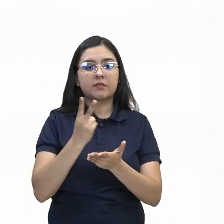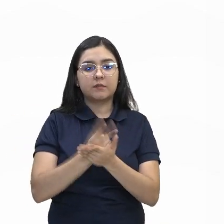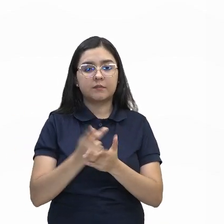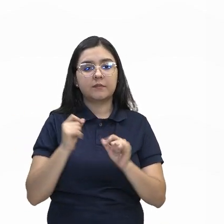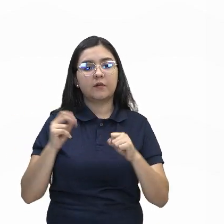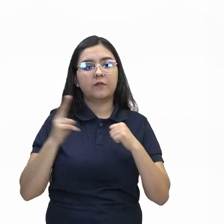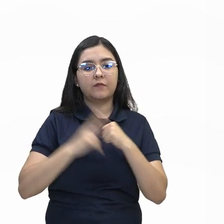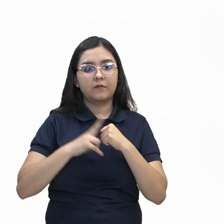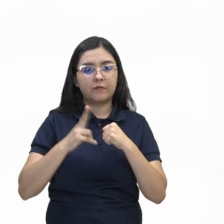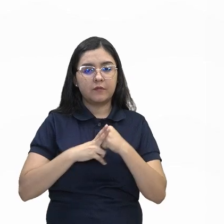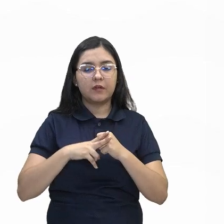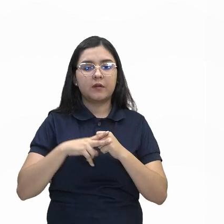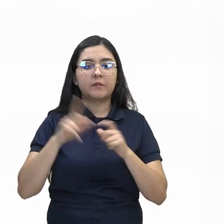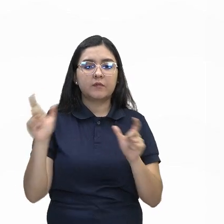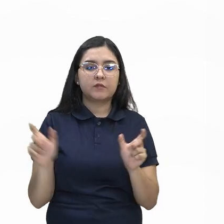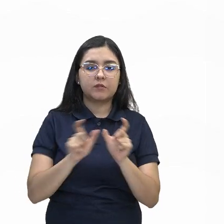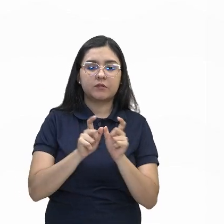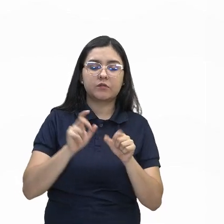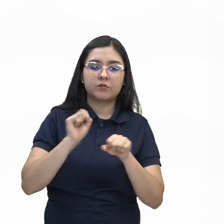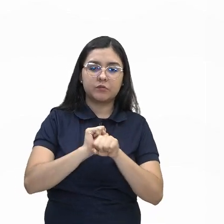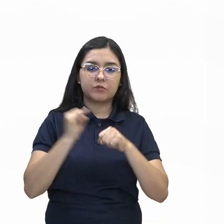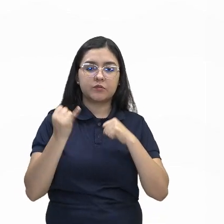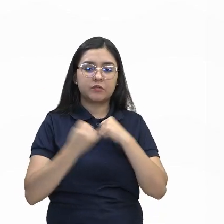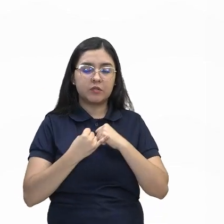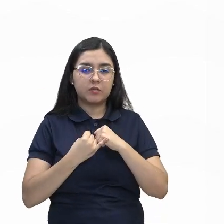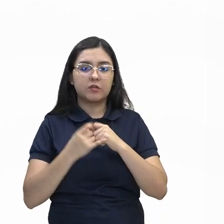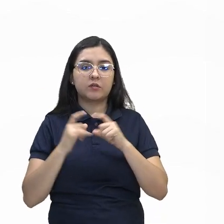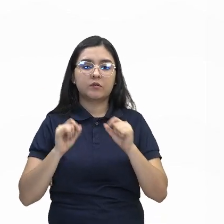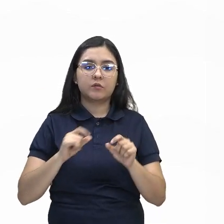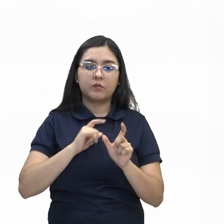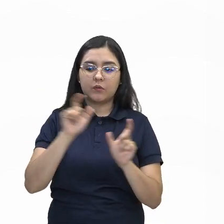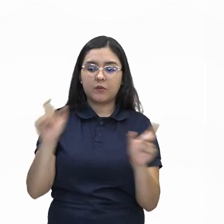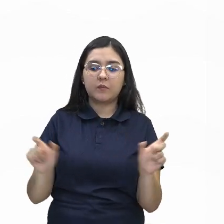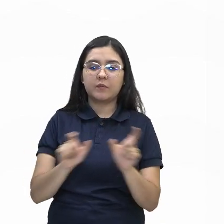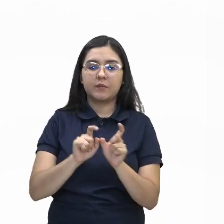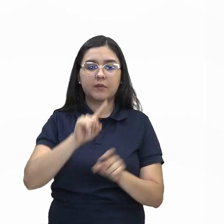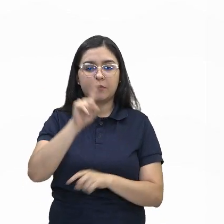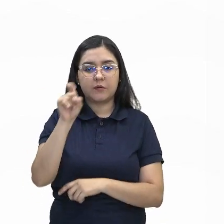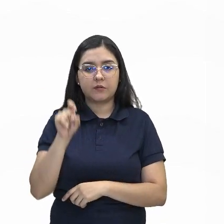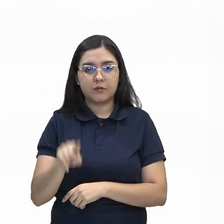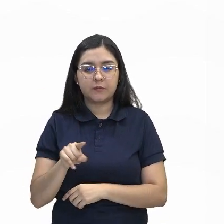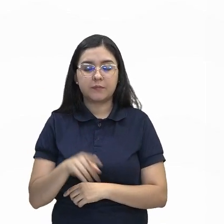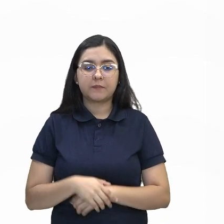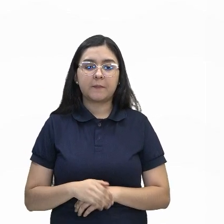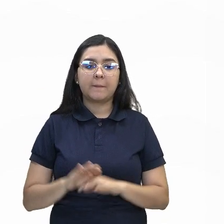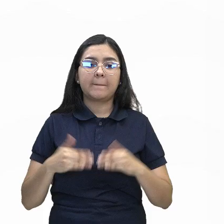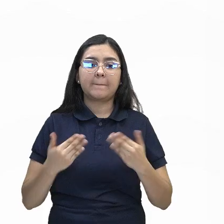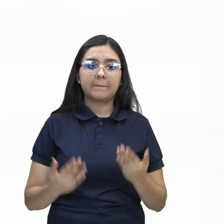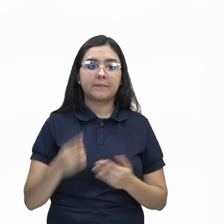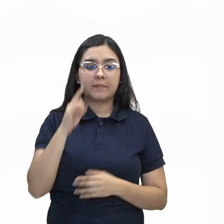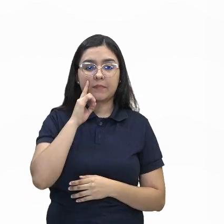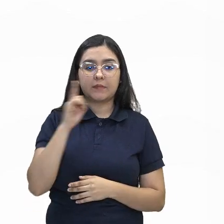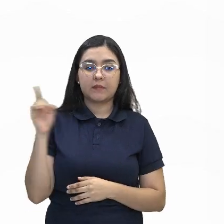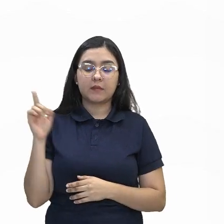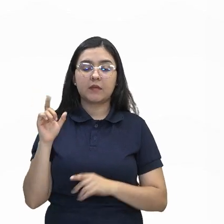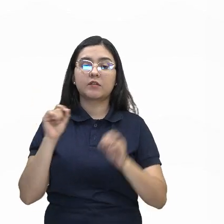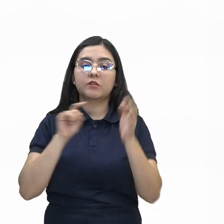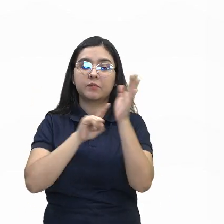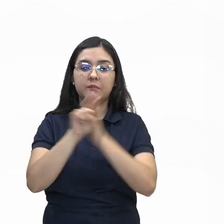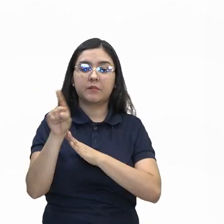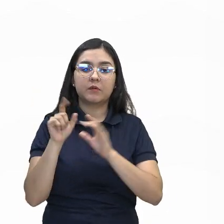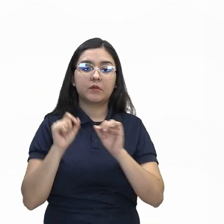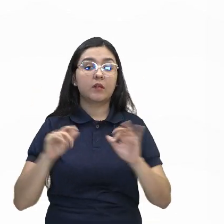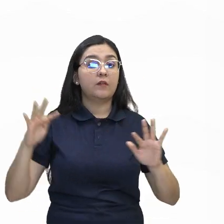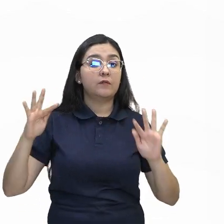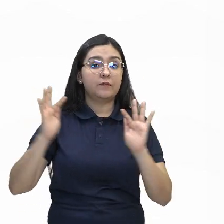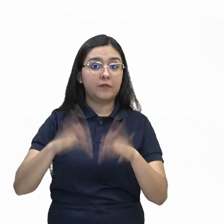verbo auxiliar, o sujeito, o verbo principal e o complemento e o ponto de interrogação. Nas question tags, a pergunta ela vai para o